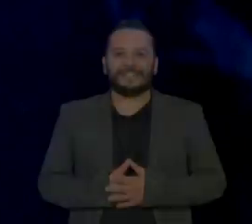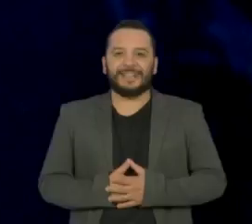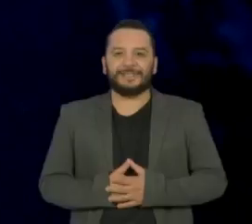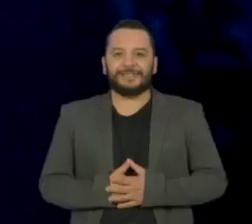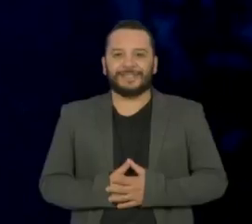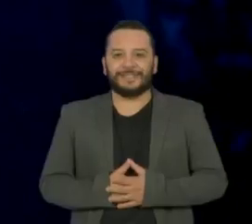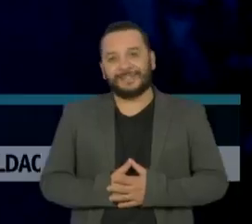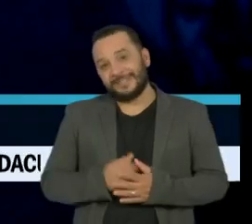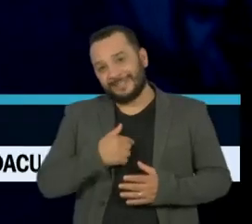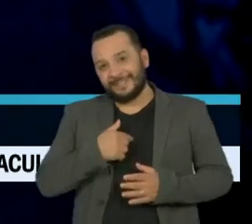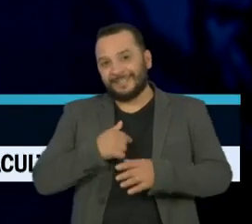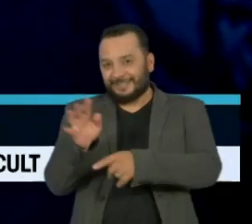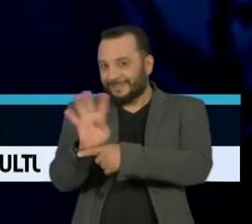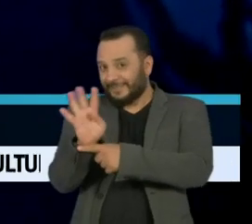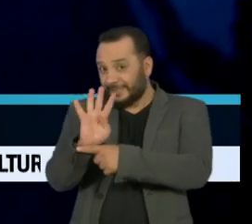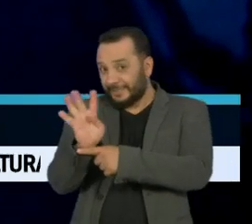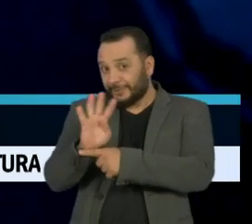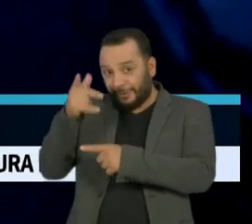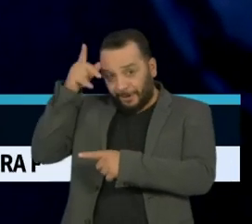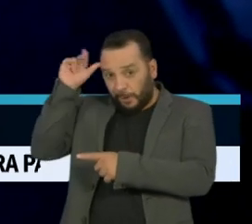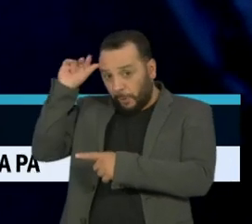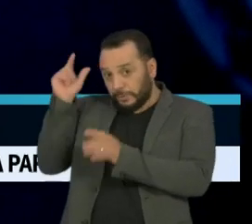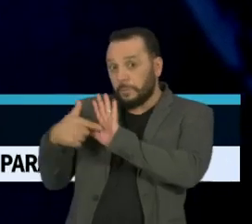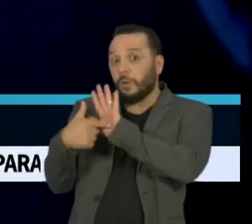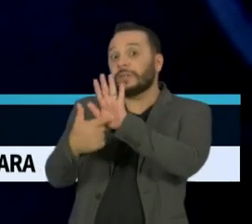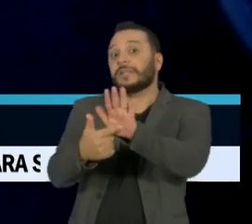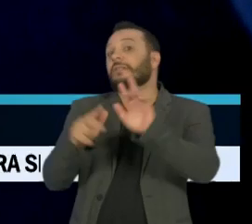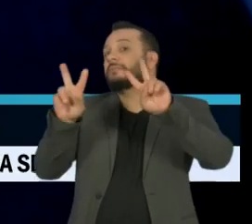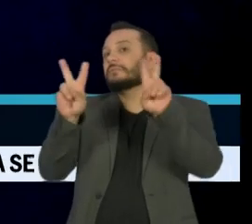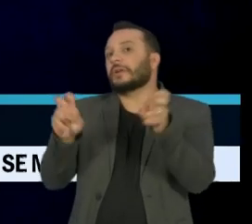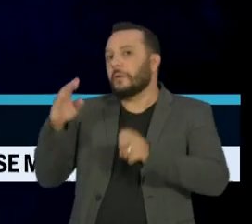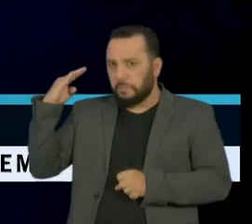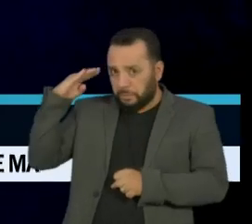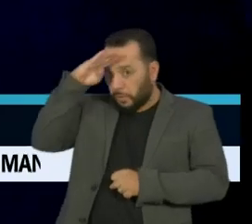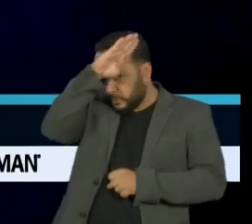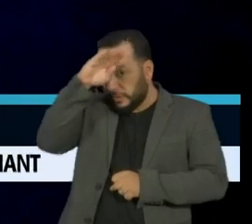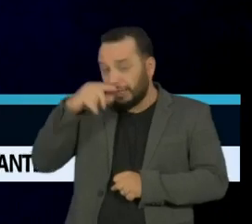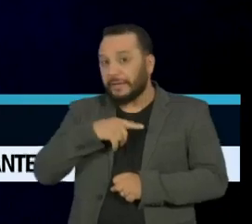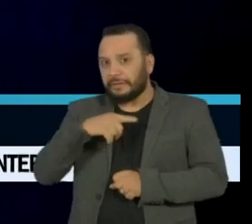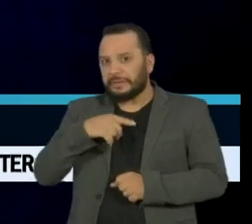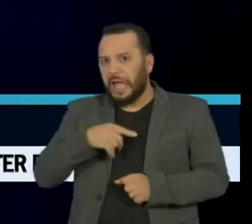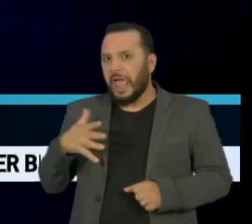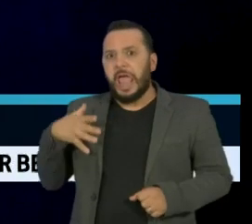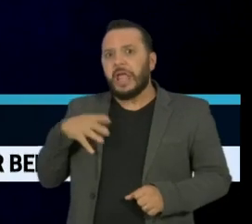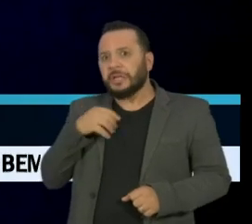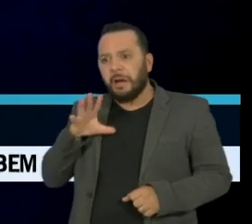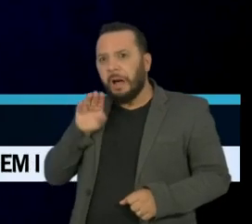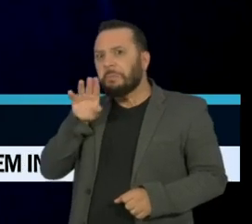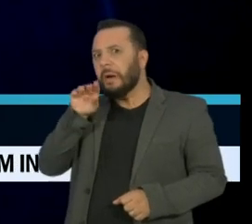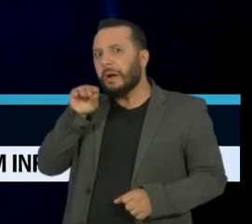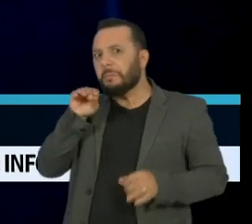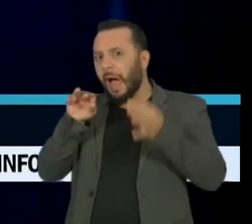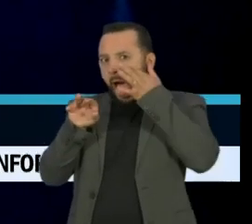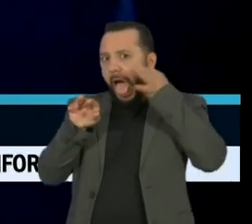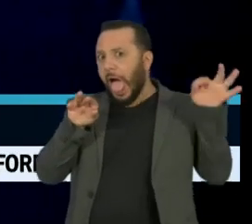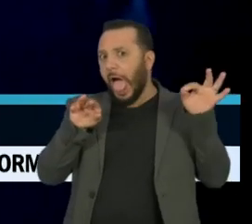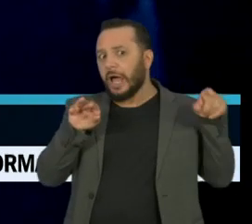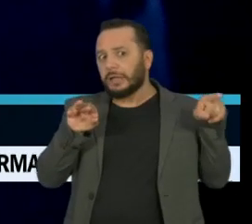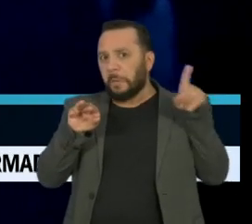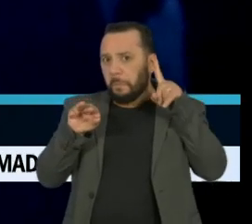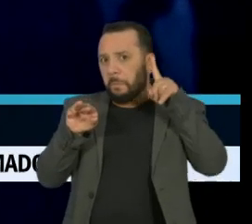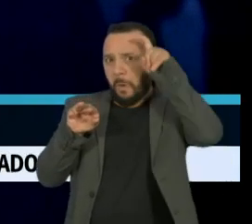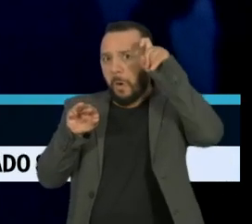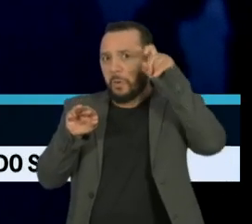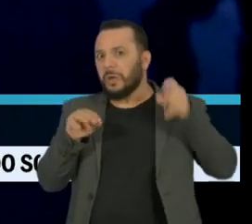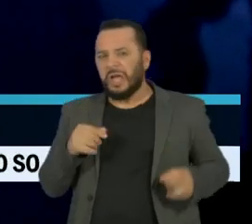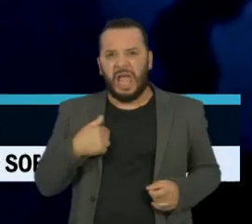um vídeo divulgado ontem mostra que o presidente jair bolsonaro olha em direção ao ex-ministro sérgio moro quando fala que